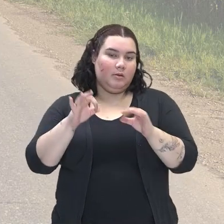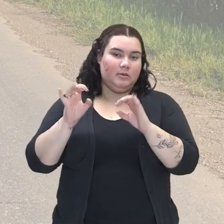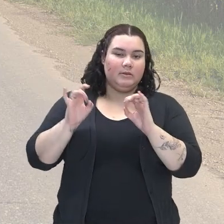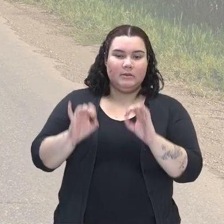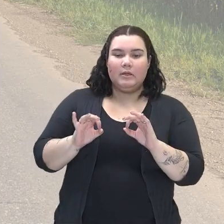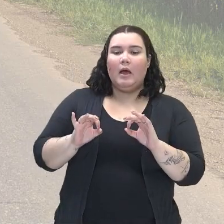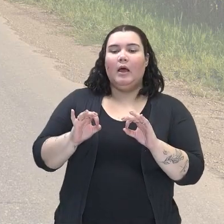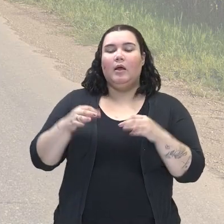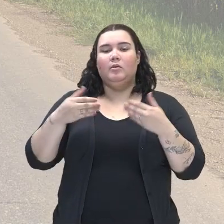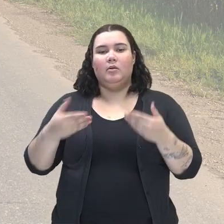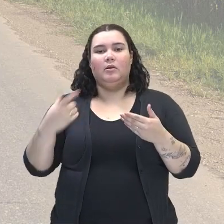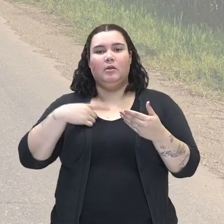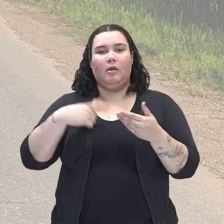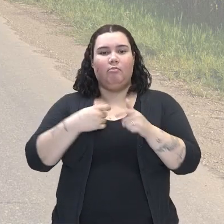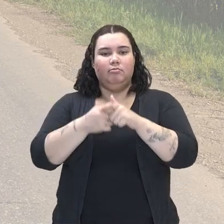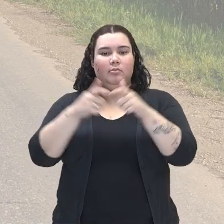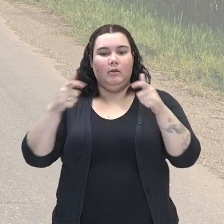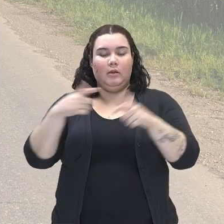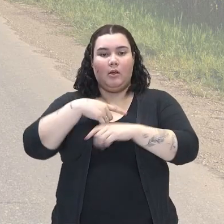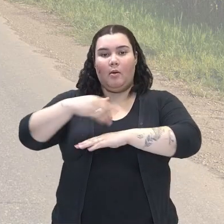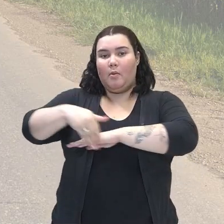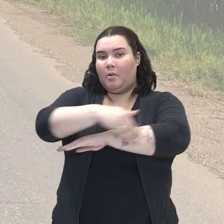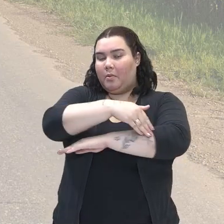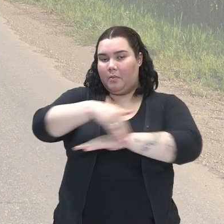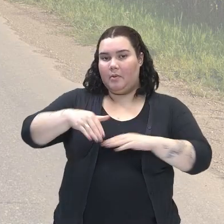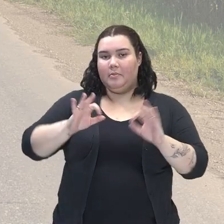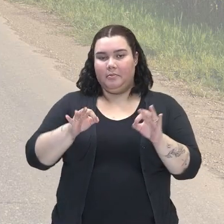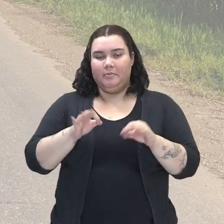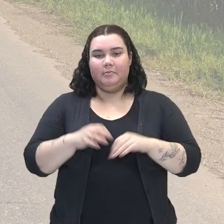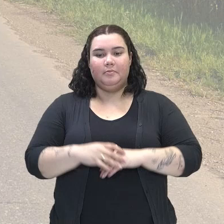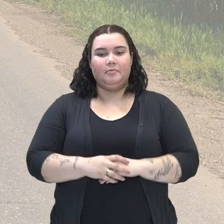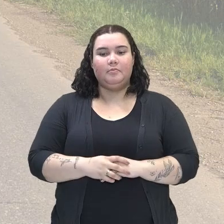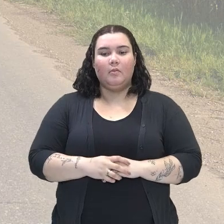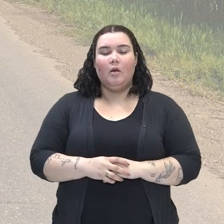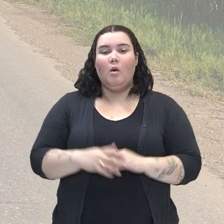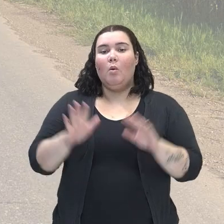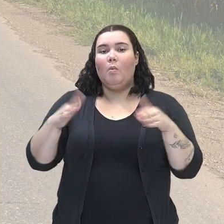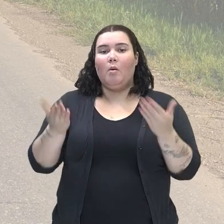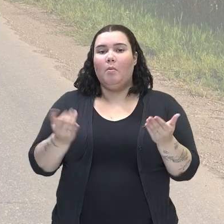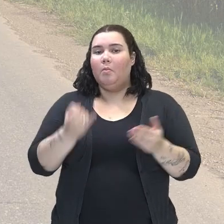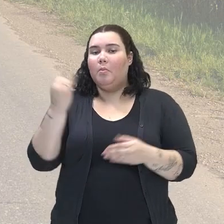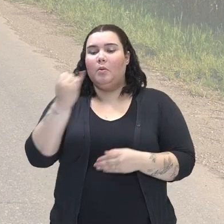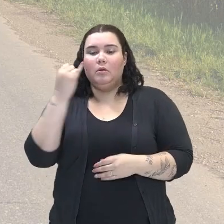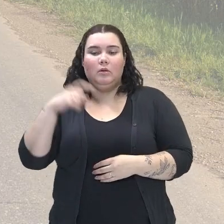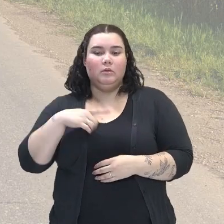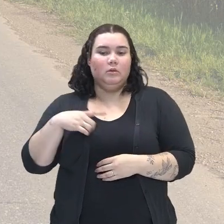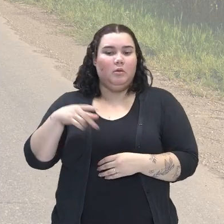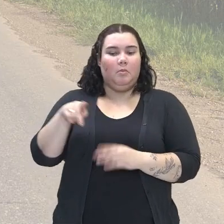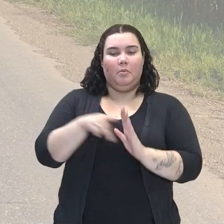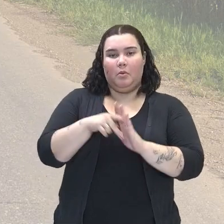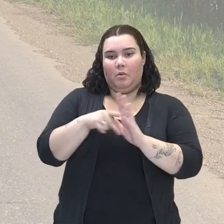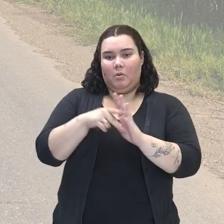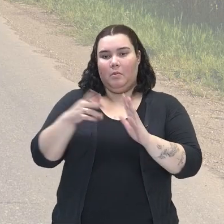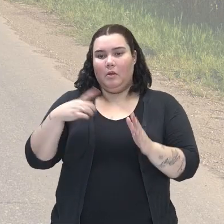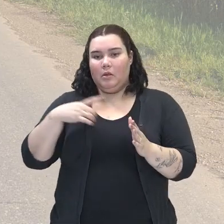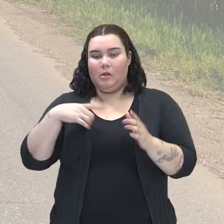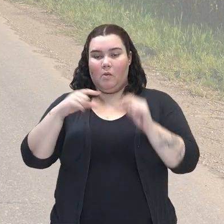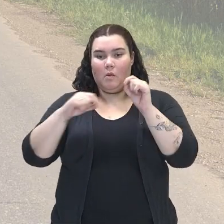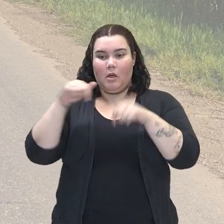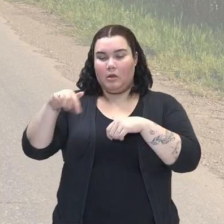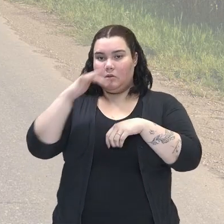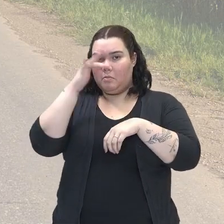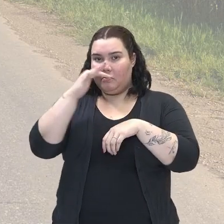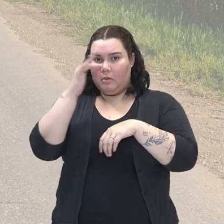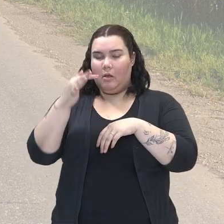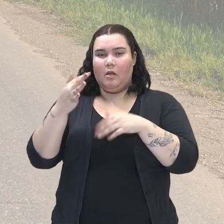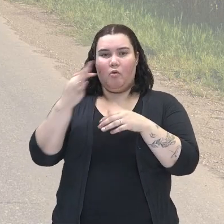delas têm as estradas passando. Qual a importância disso, Essas plantações que estão aí, para serem colhidas depois,